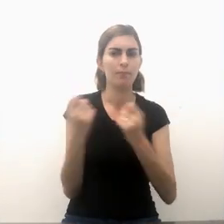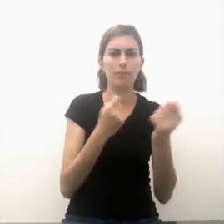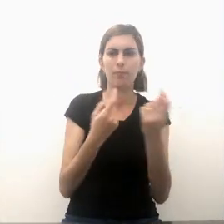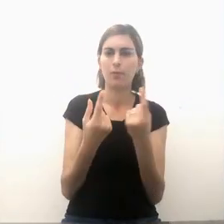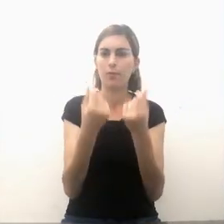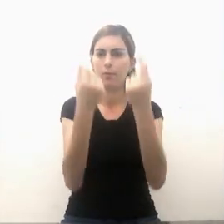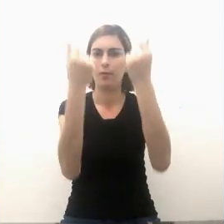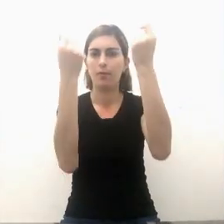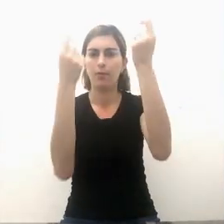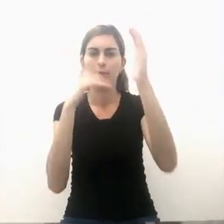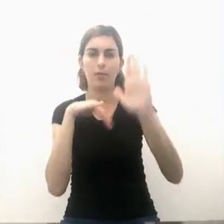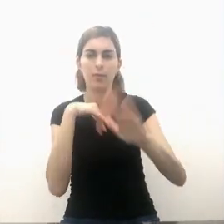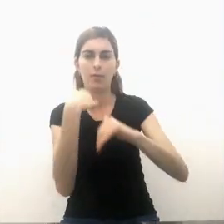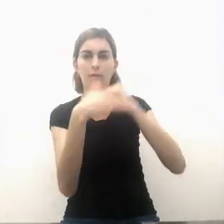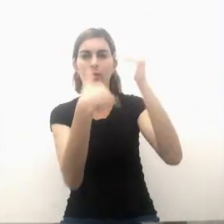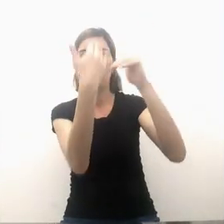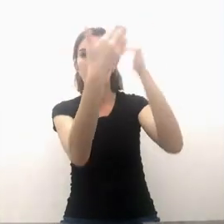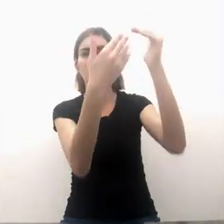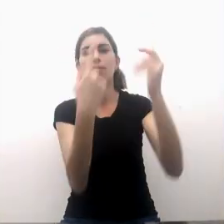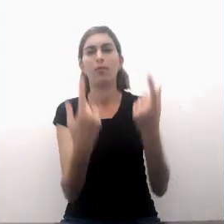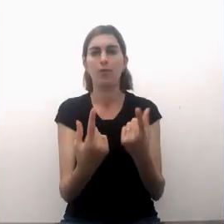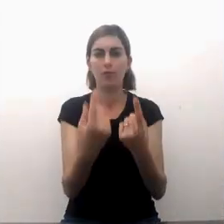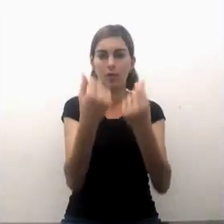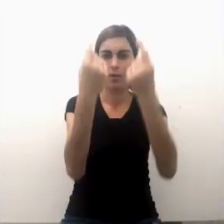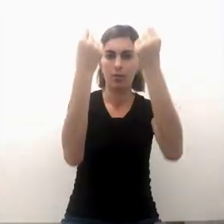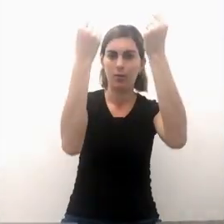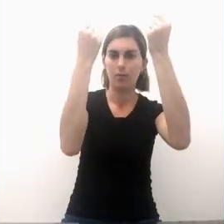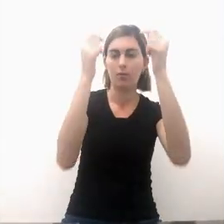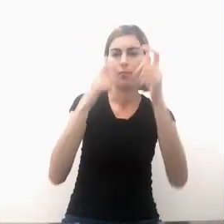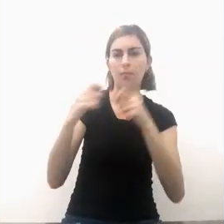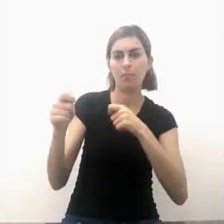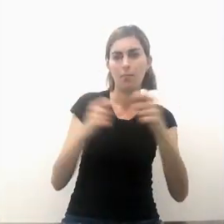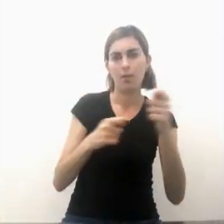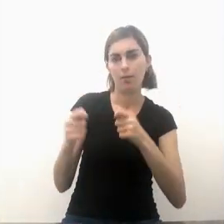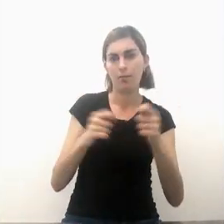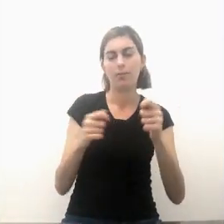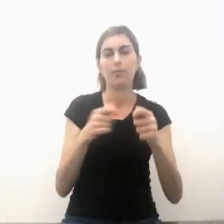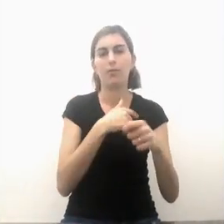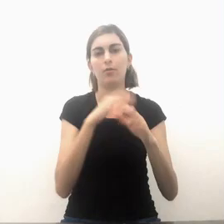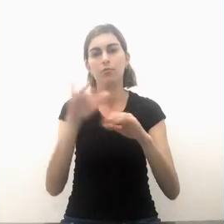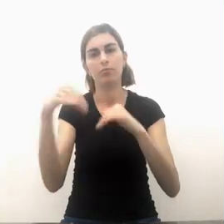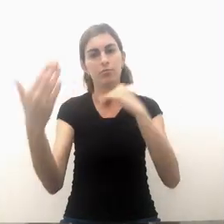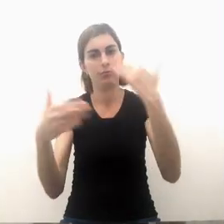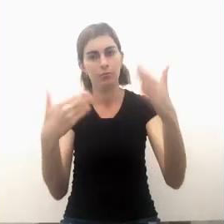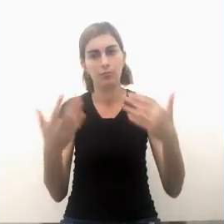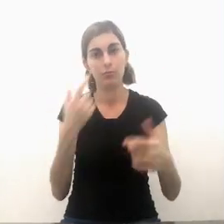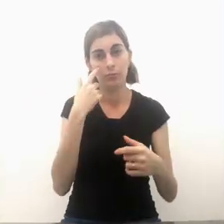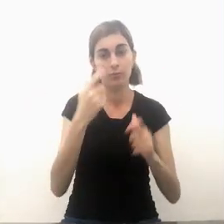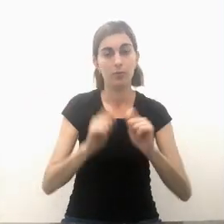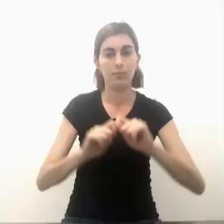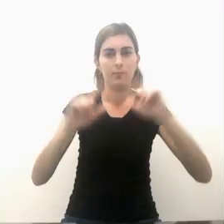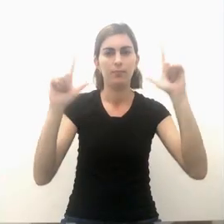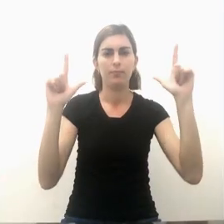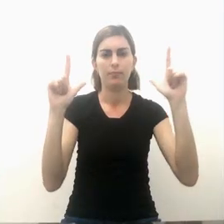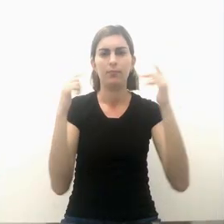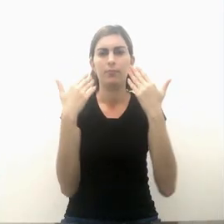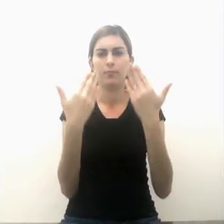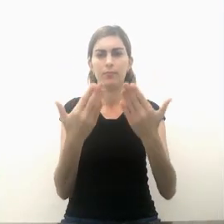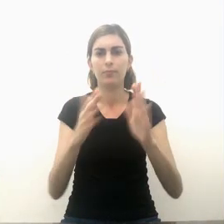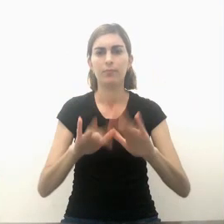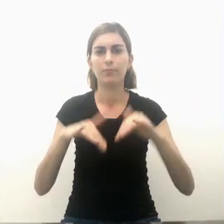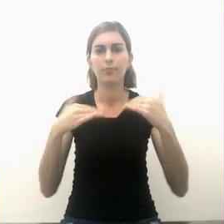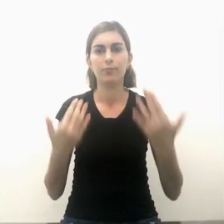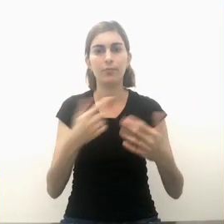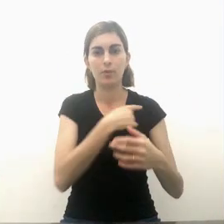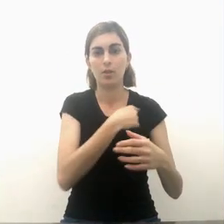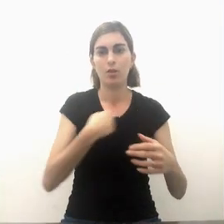econômicas para desenvolver, tá, a sua economia para o mercado externo. Tá, gente? Acompanha na tela agora.